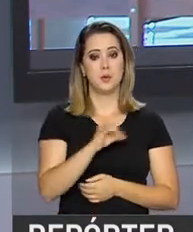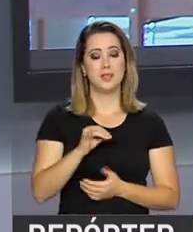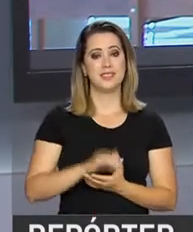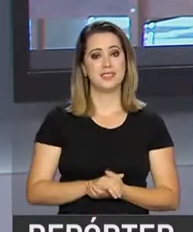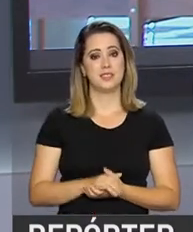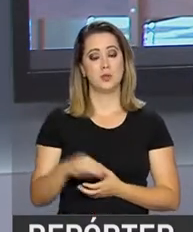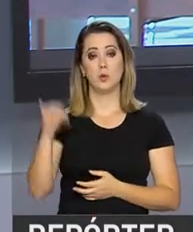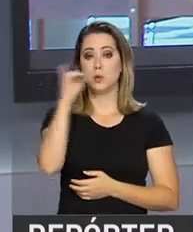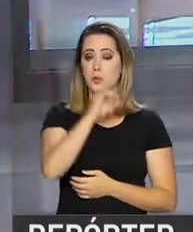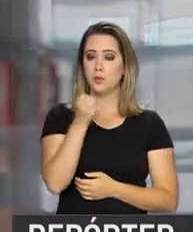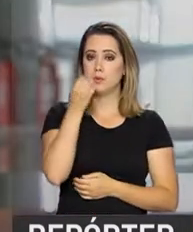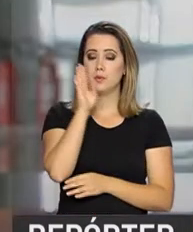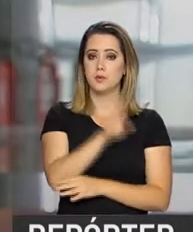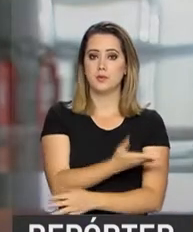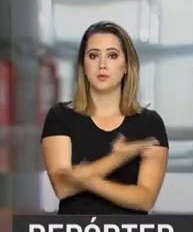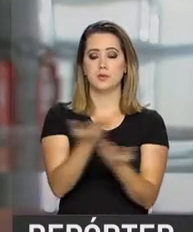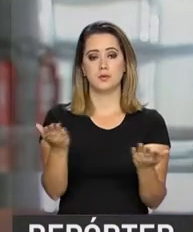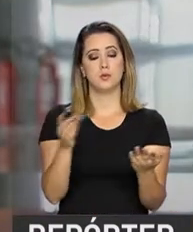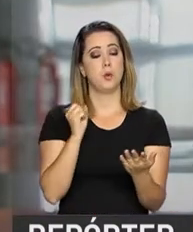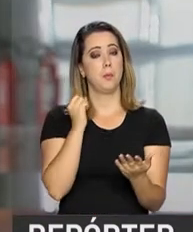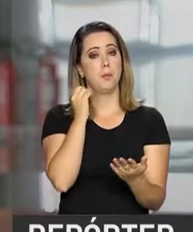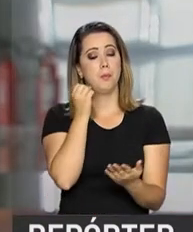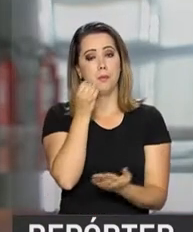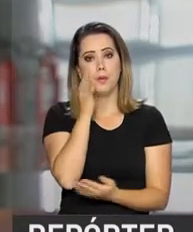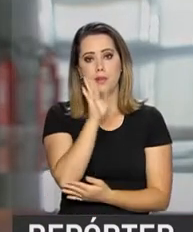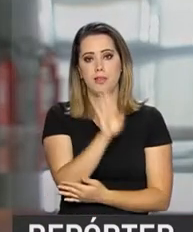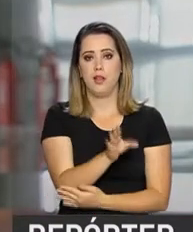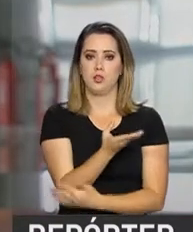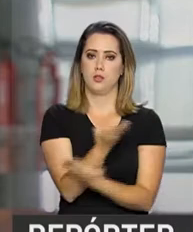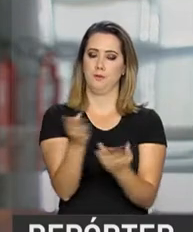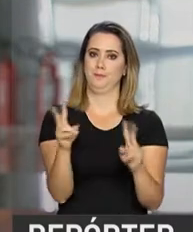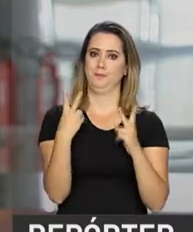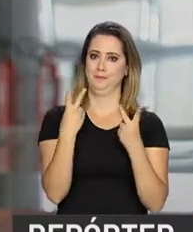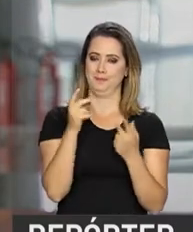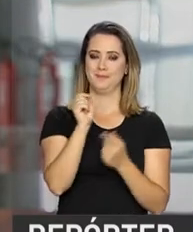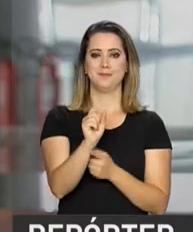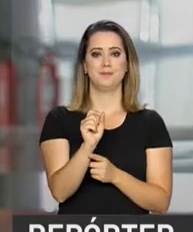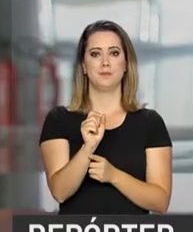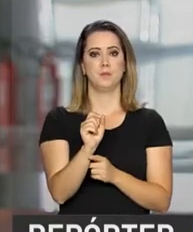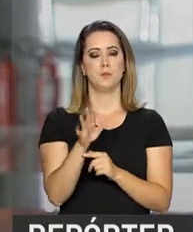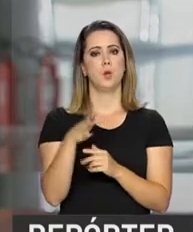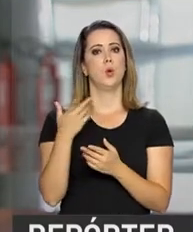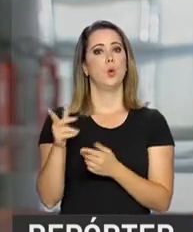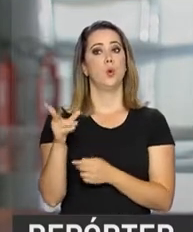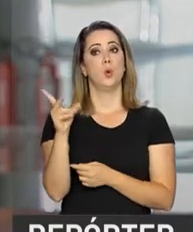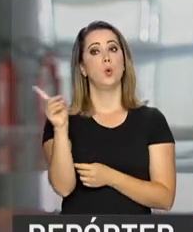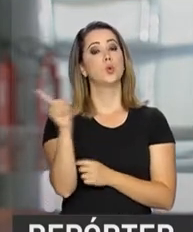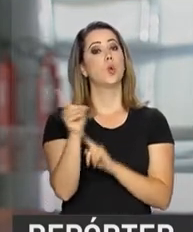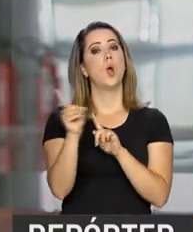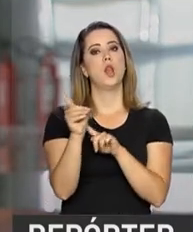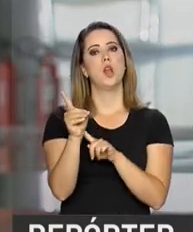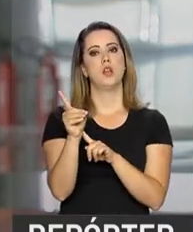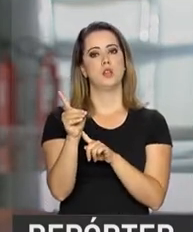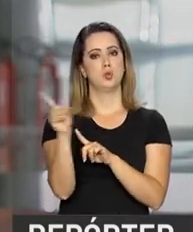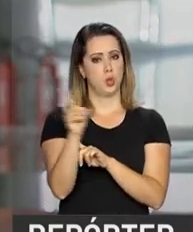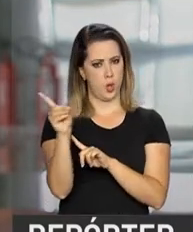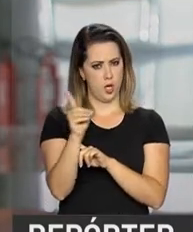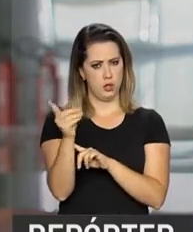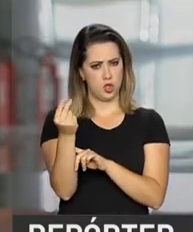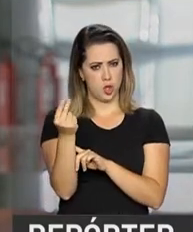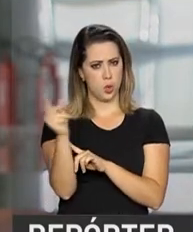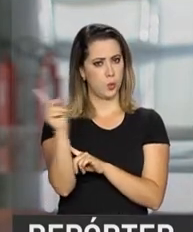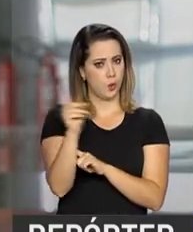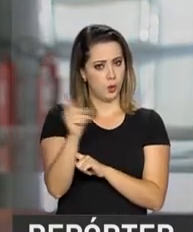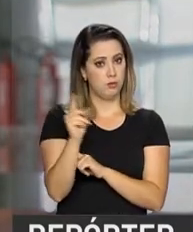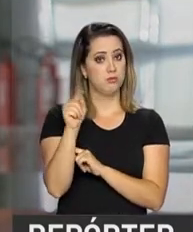planilha embora boa tarde pra você boa tarde a todos o lille o a estabilidade do dólar foi a responsável para que o banco central